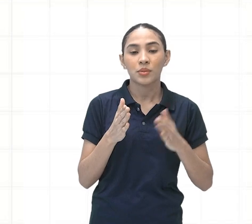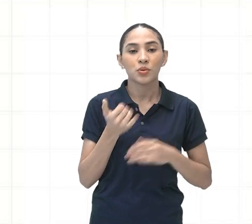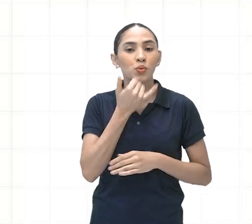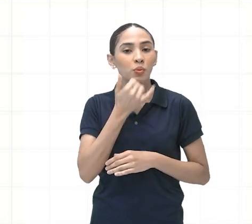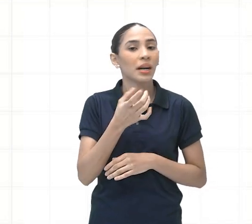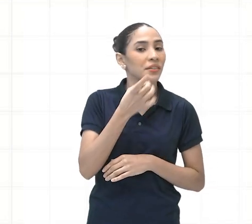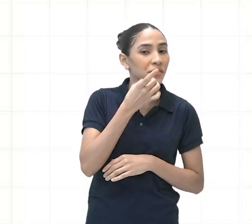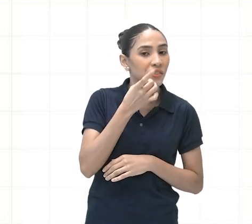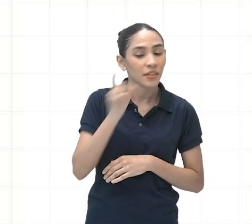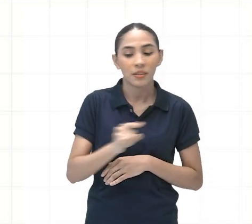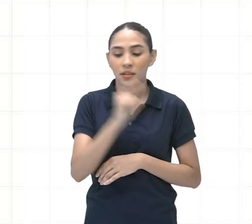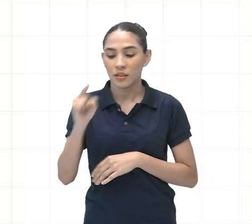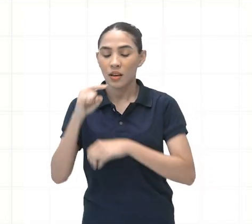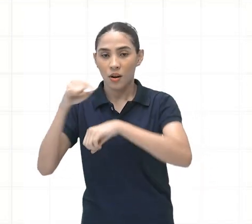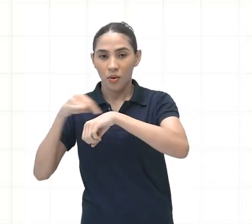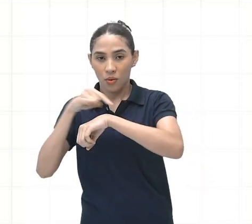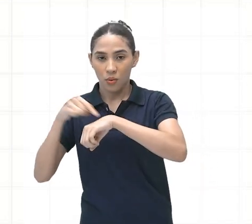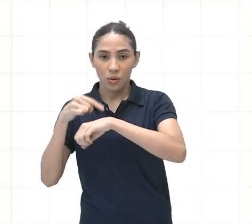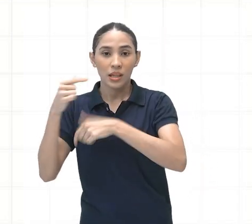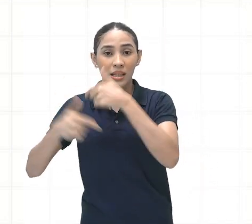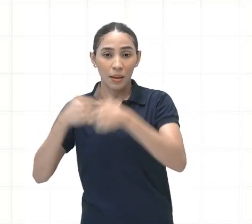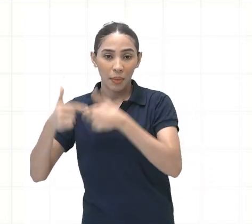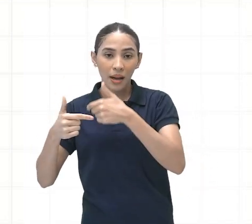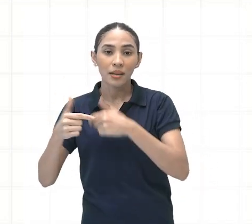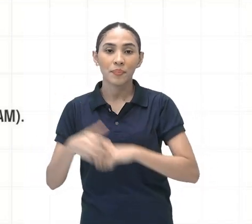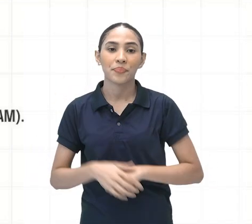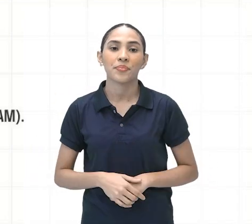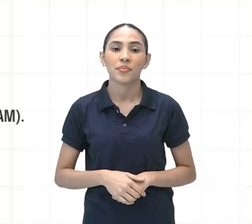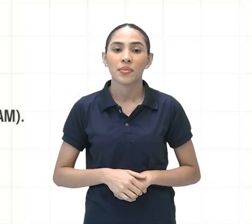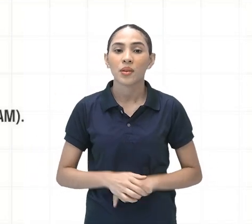dias, e o tempo de horas que ele trabalha por dia.